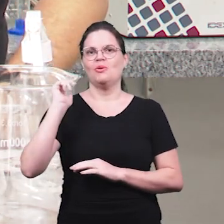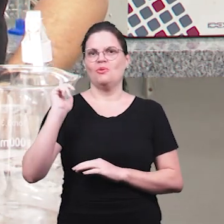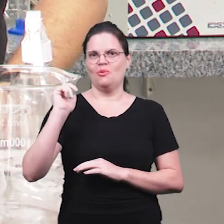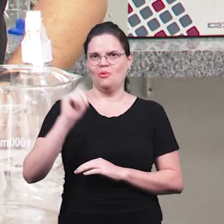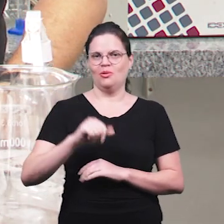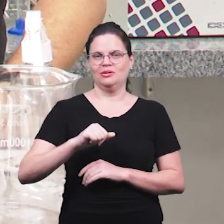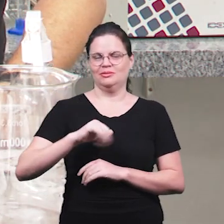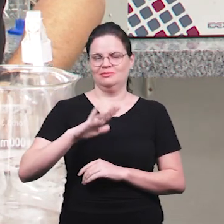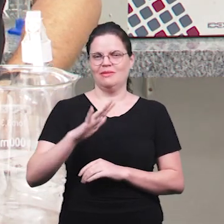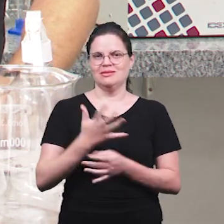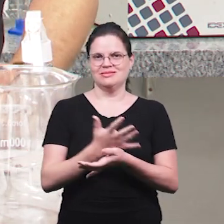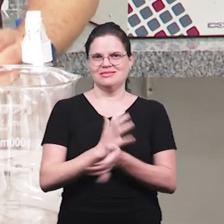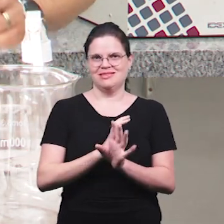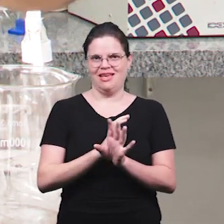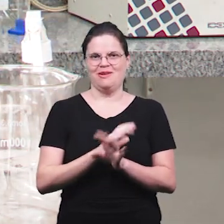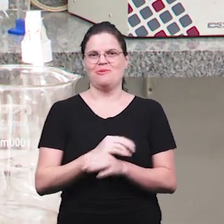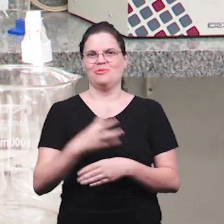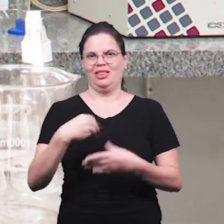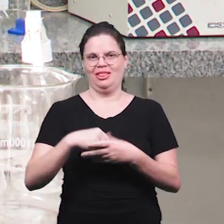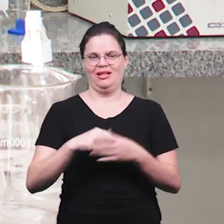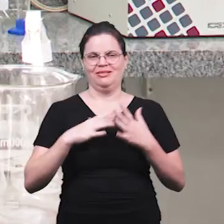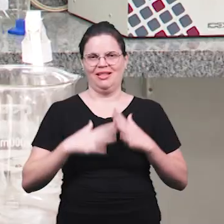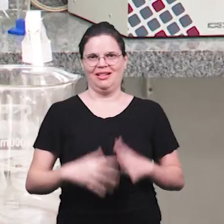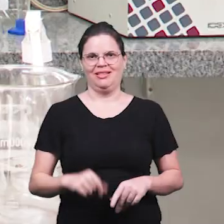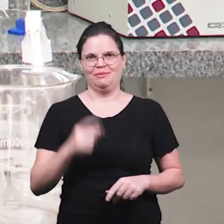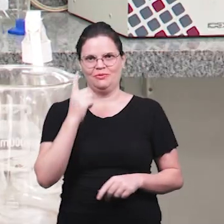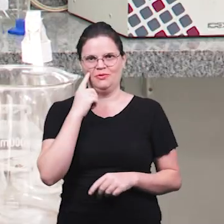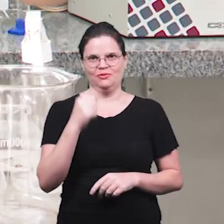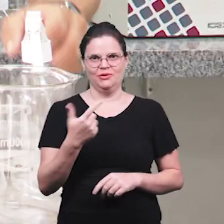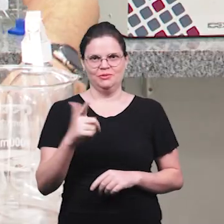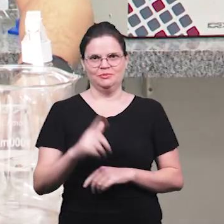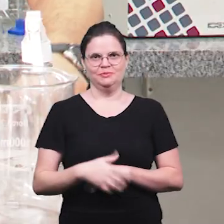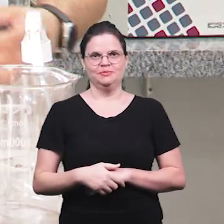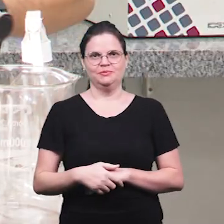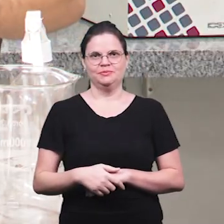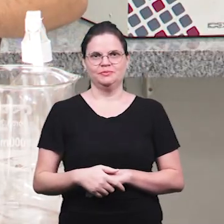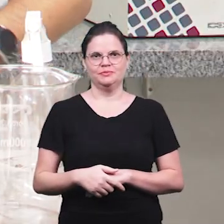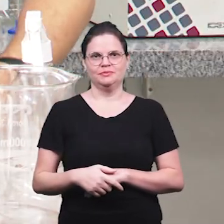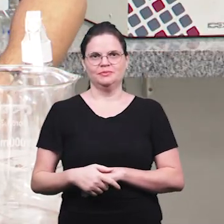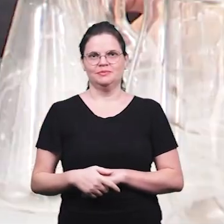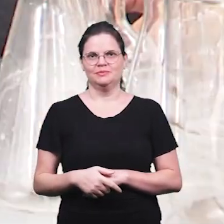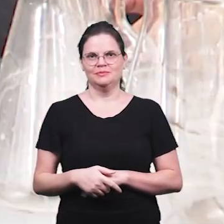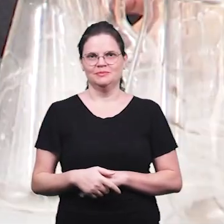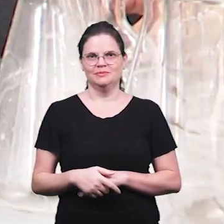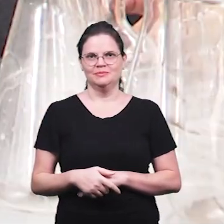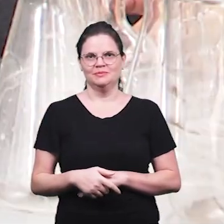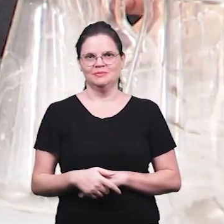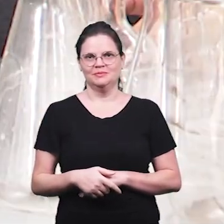beck que tá seco, que aí vai dar certo. Quer ver, ó? Primeiro, vamos secar a vela.